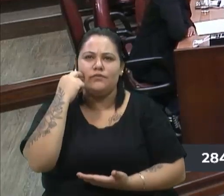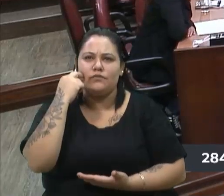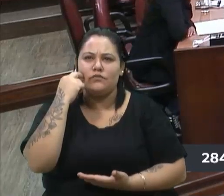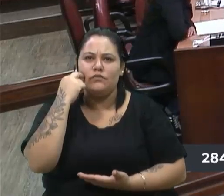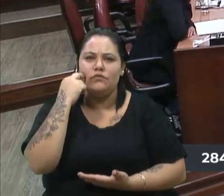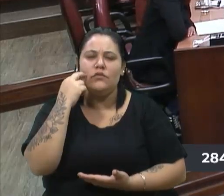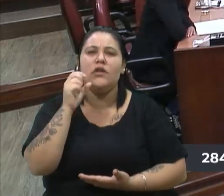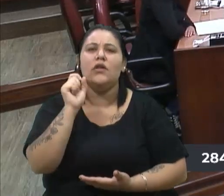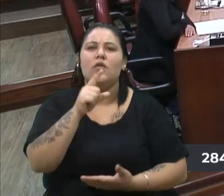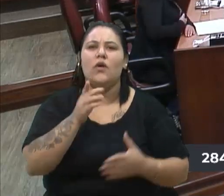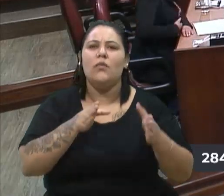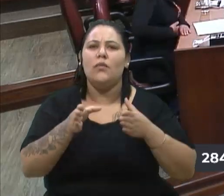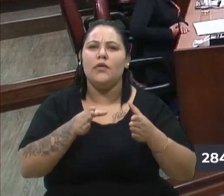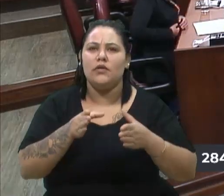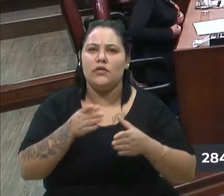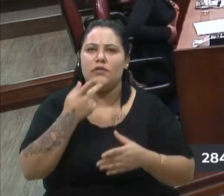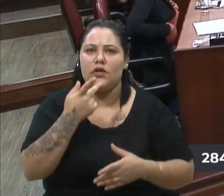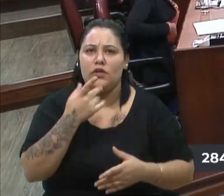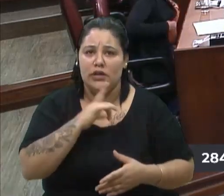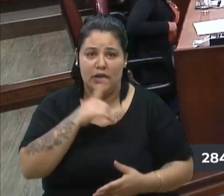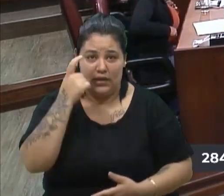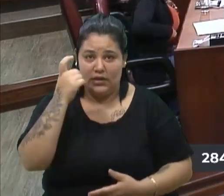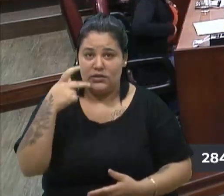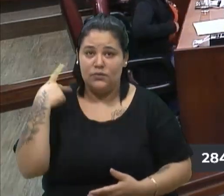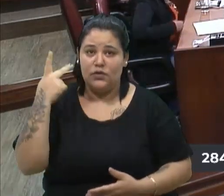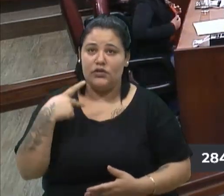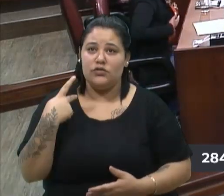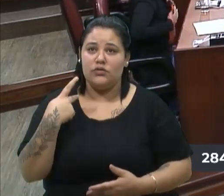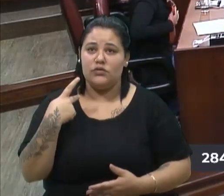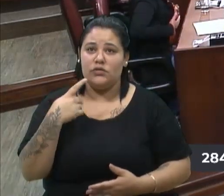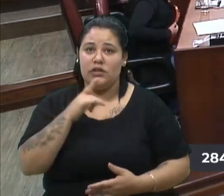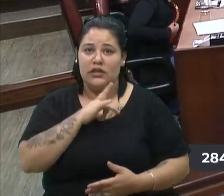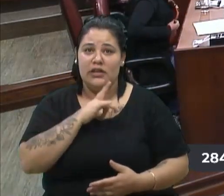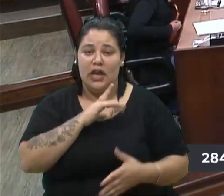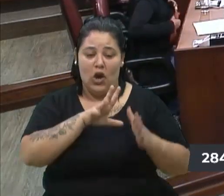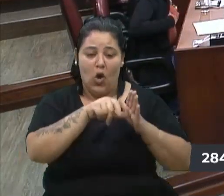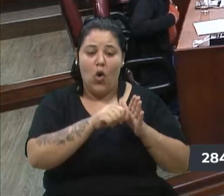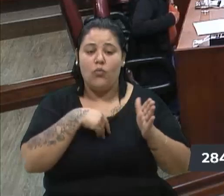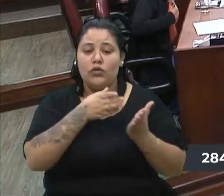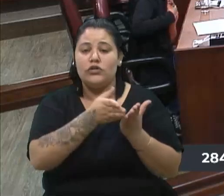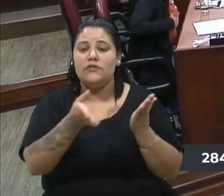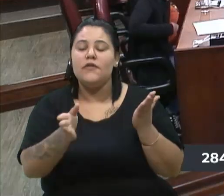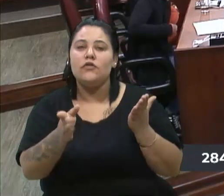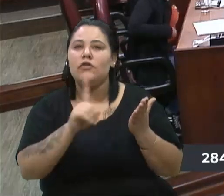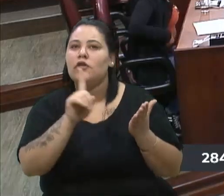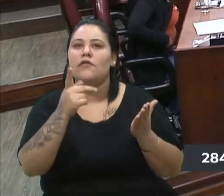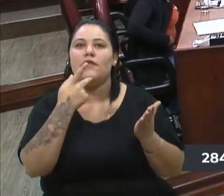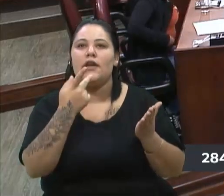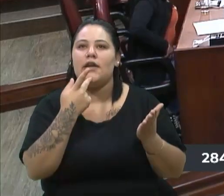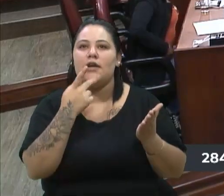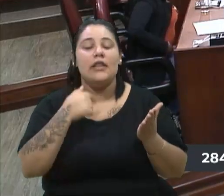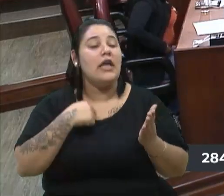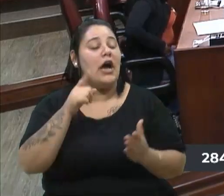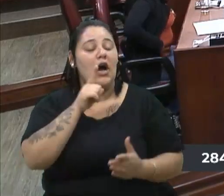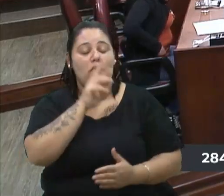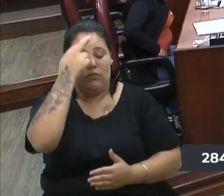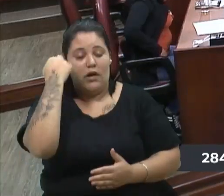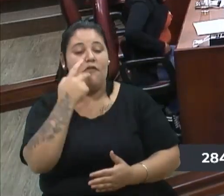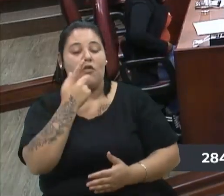isso, Rosi? Que tem interesses políticos? Não, que tem furto e tem desvio. Eu não falei isso e não citei isso. Que tem, que tem que saber e